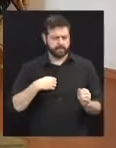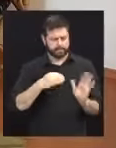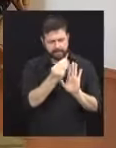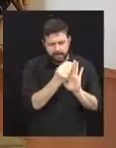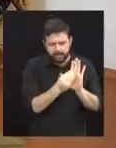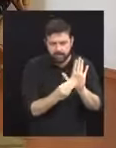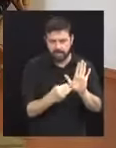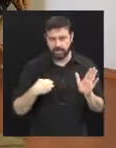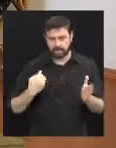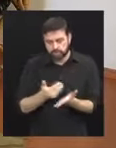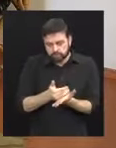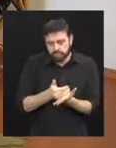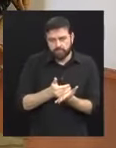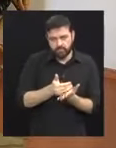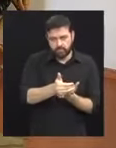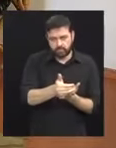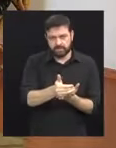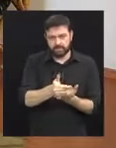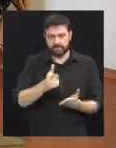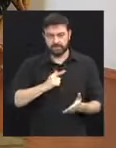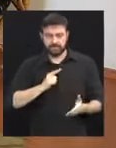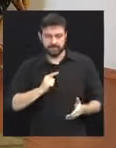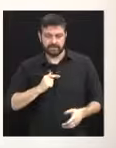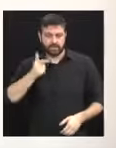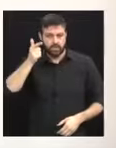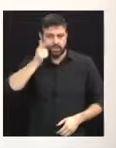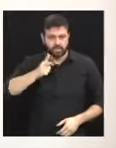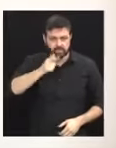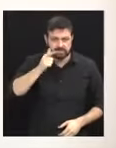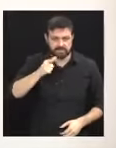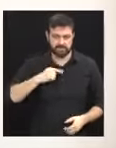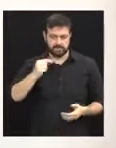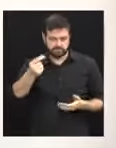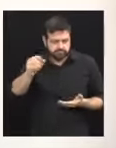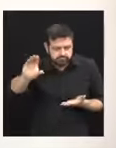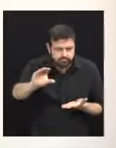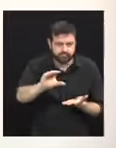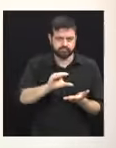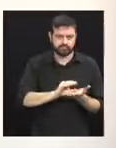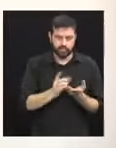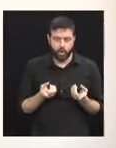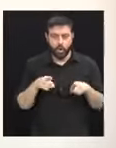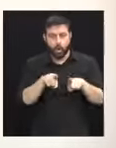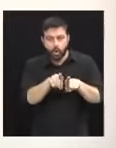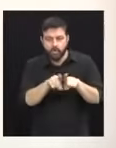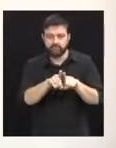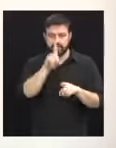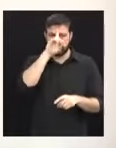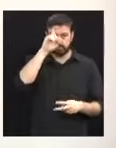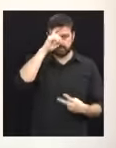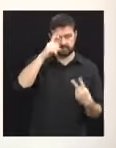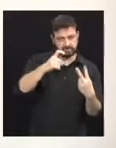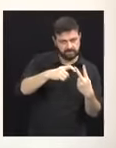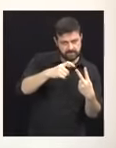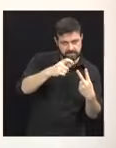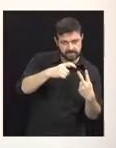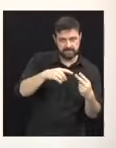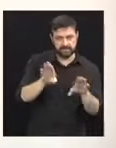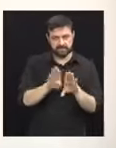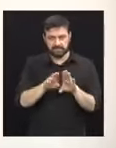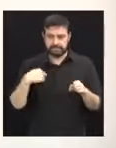você abre brechas também, você consegue mais benefícios, né? Convênios em hospitais, para